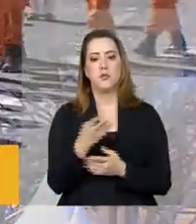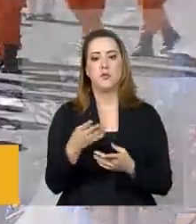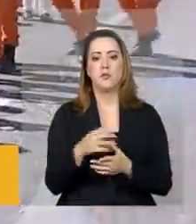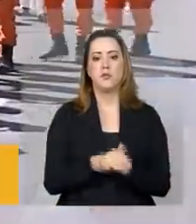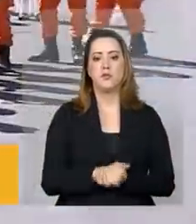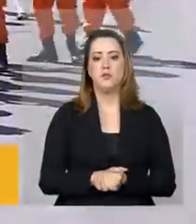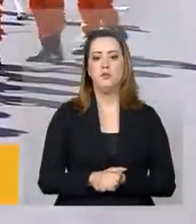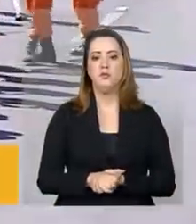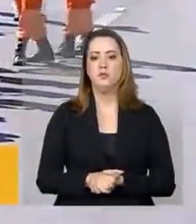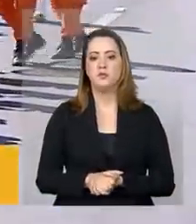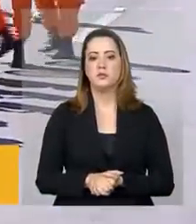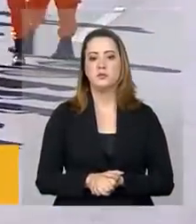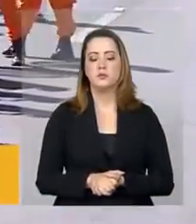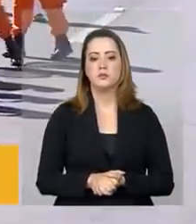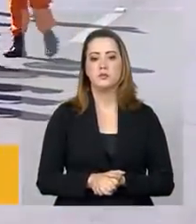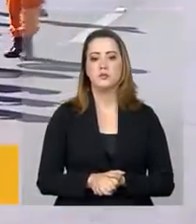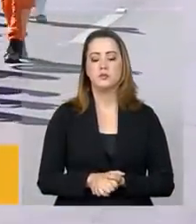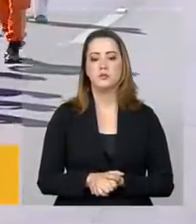nbr.gov.br.